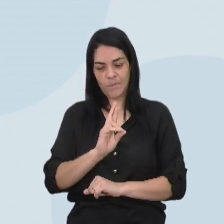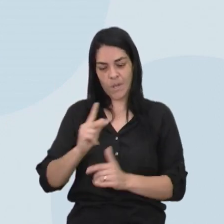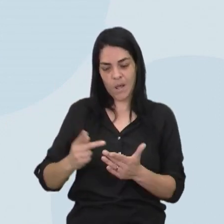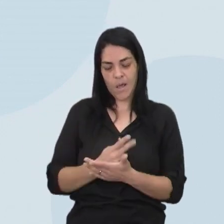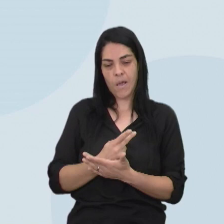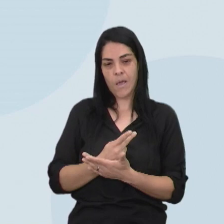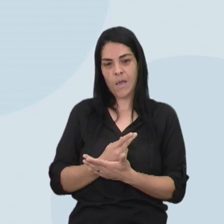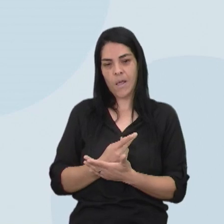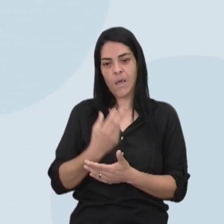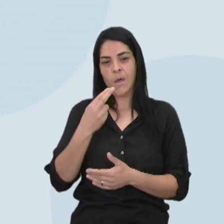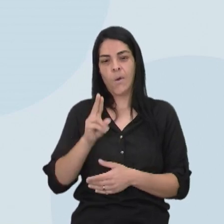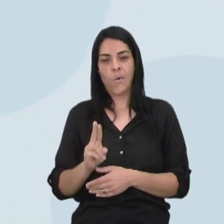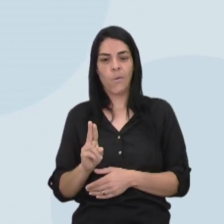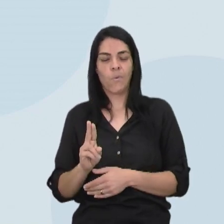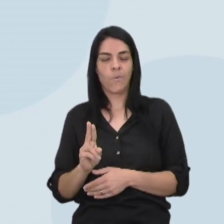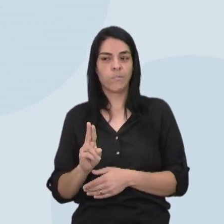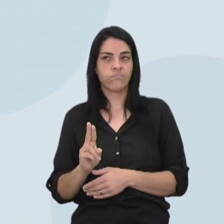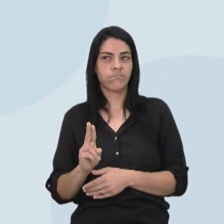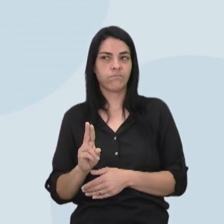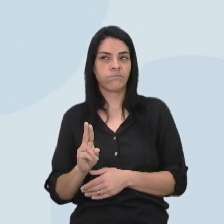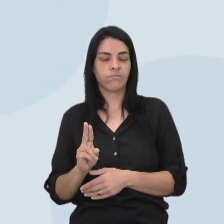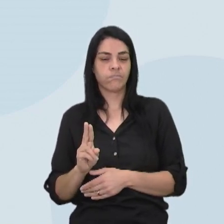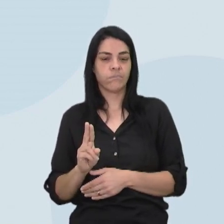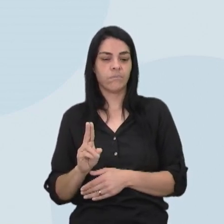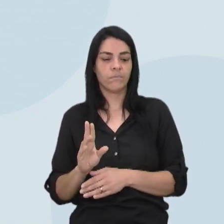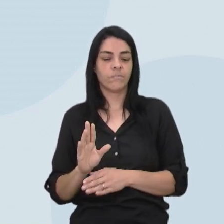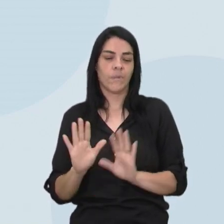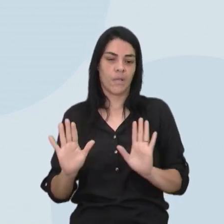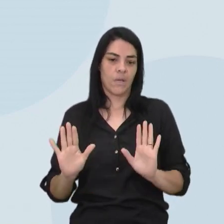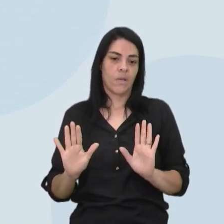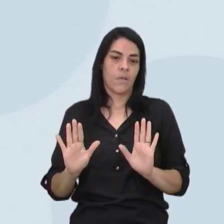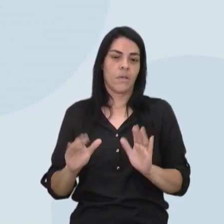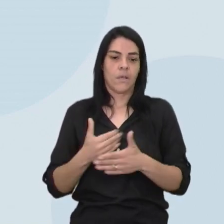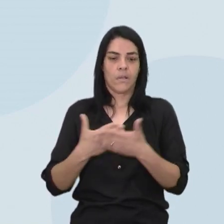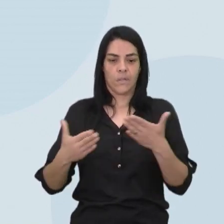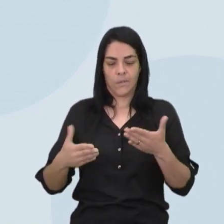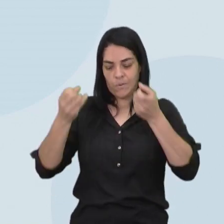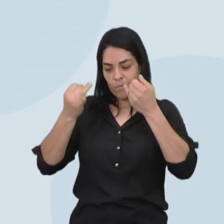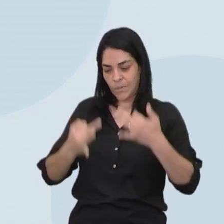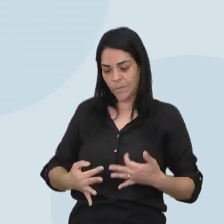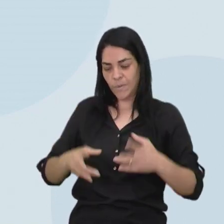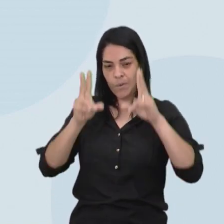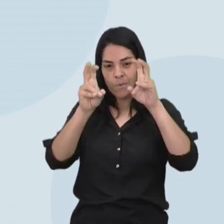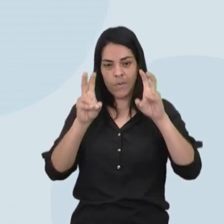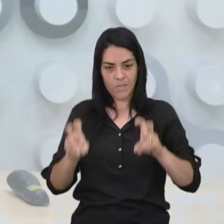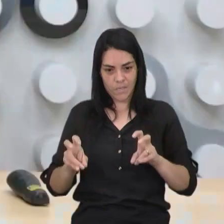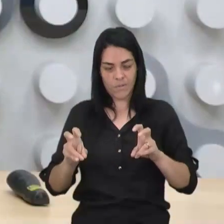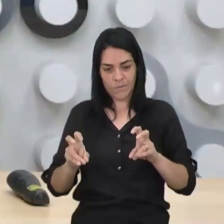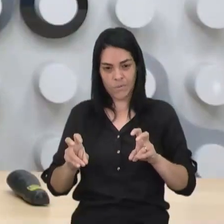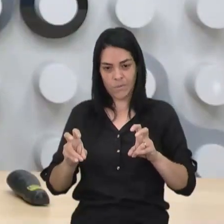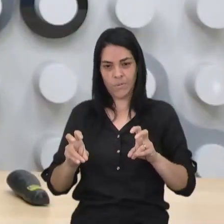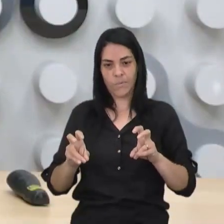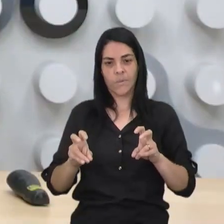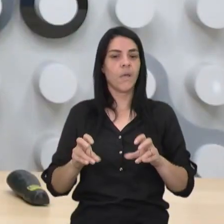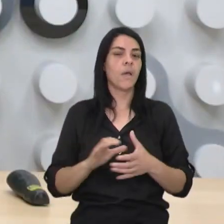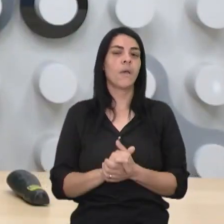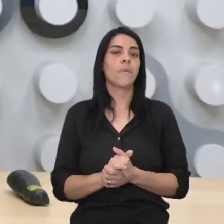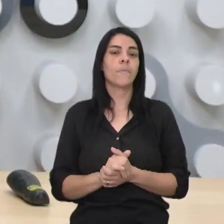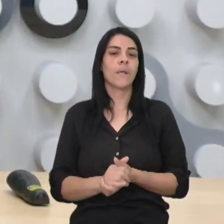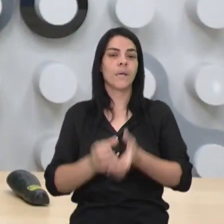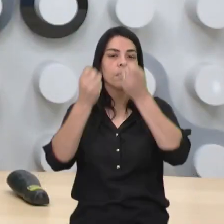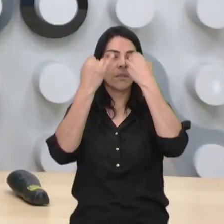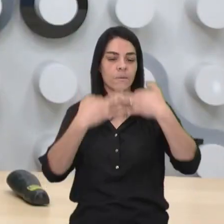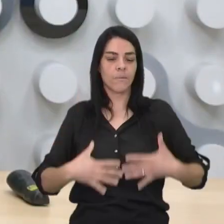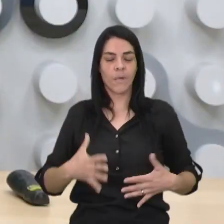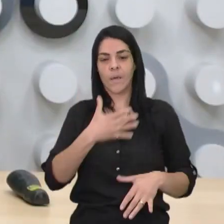errada, então agora a gente vai entrar com uma breve explicação sobre os assuntos, para amadurecer melhor esse assunto, para